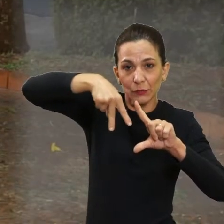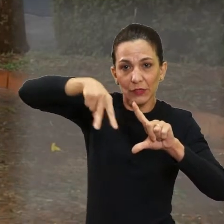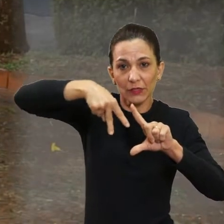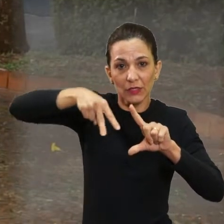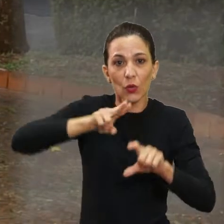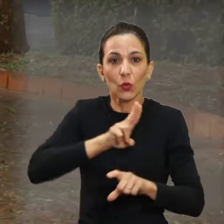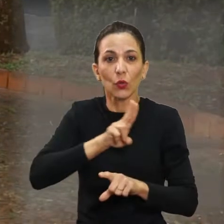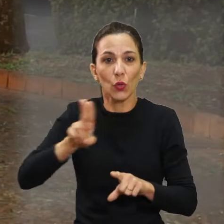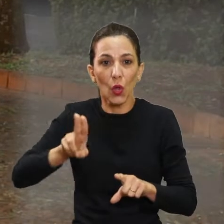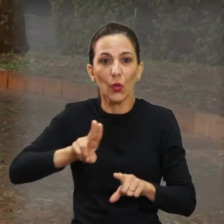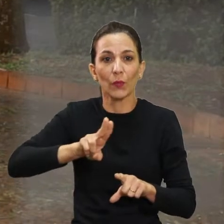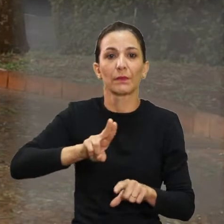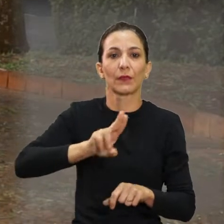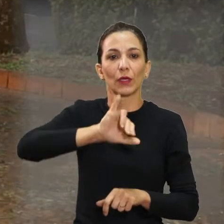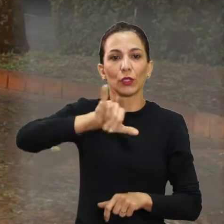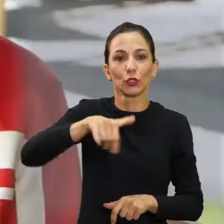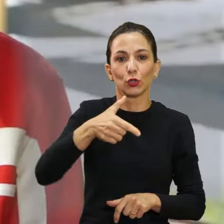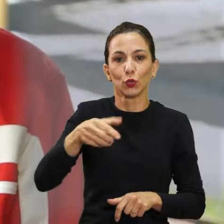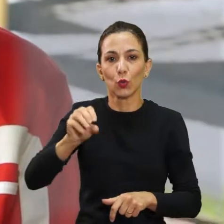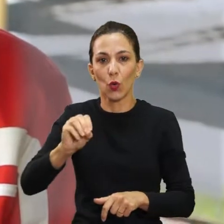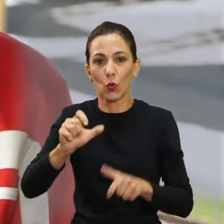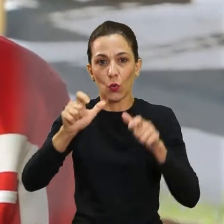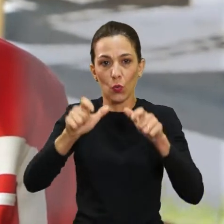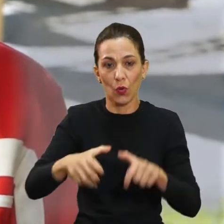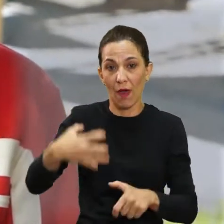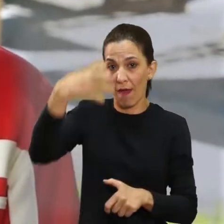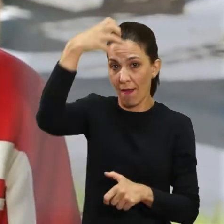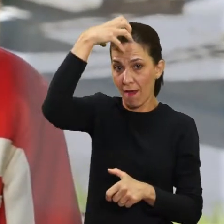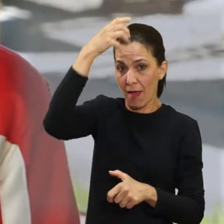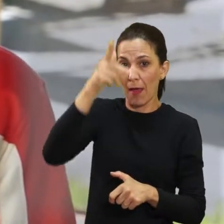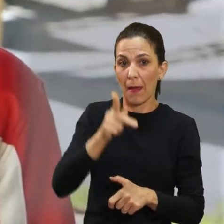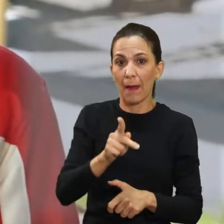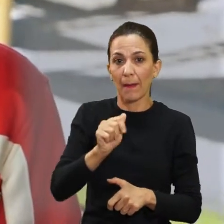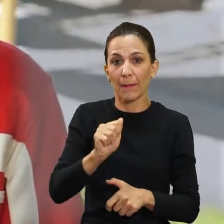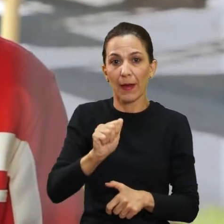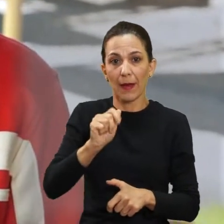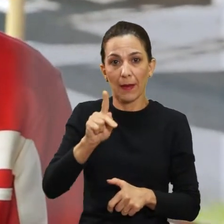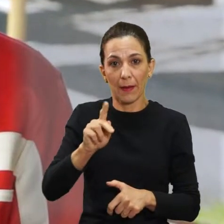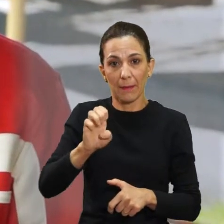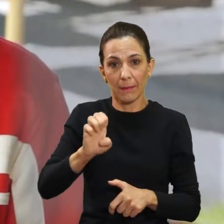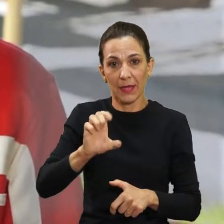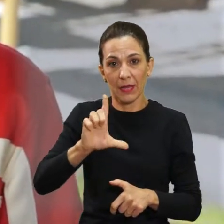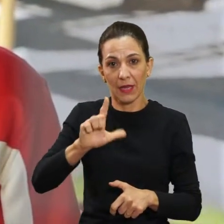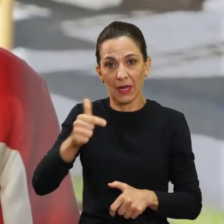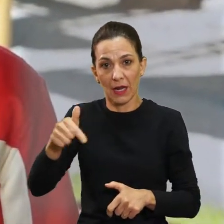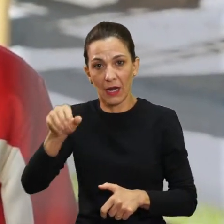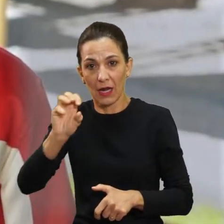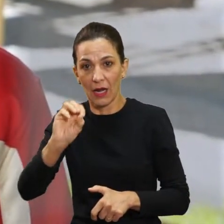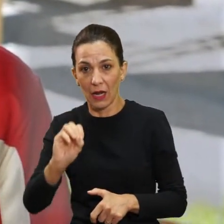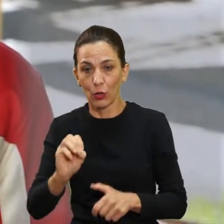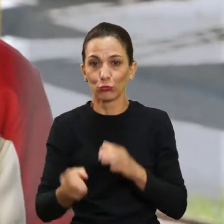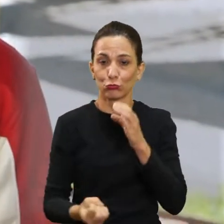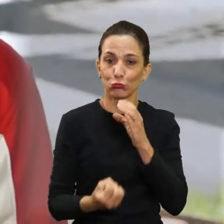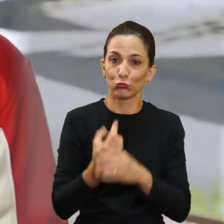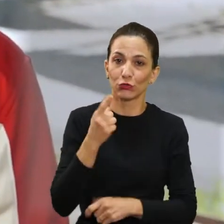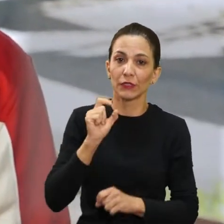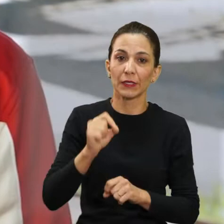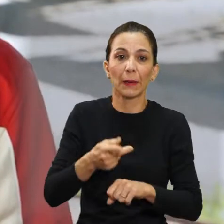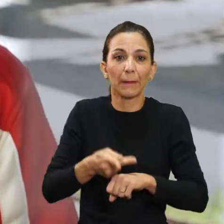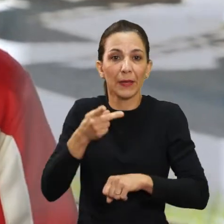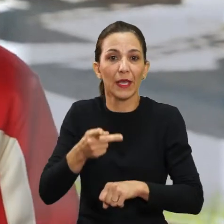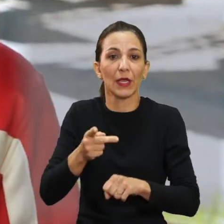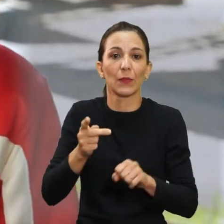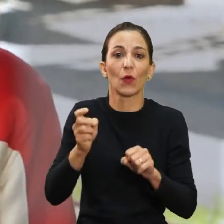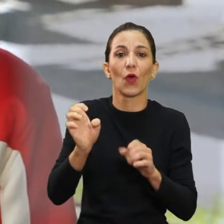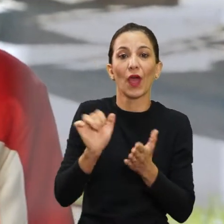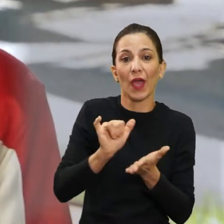que vem, no Sesc, João no Reino de Papelão, que é dirigido pelo Rodrigo Vulcano e pelo Lucas Lima, que